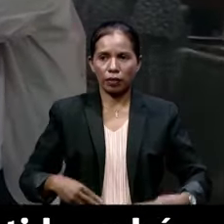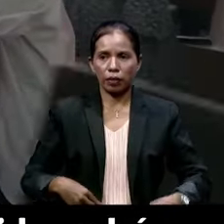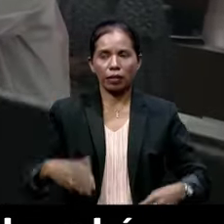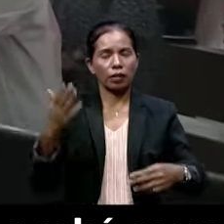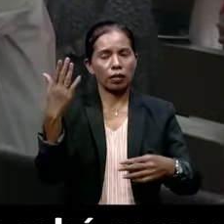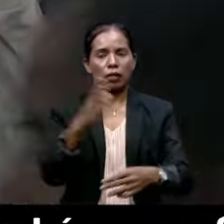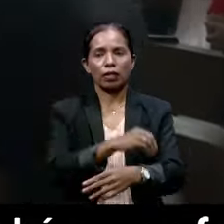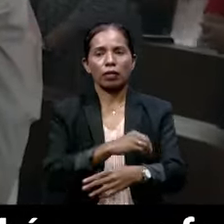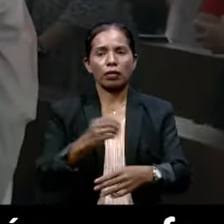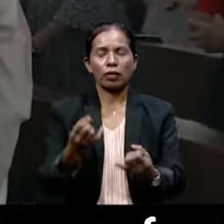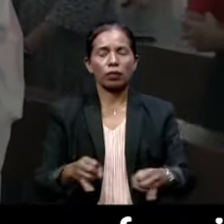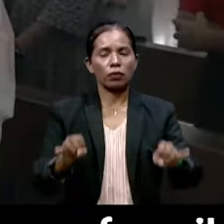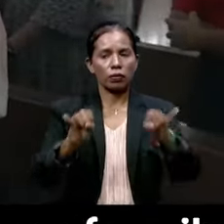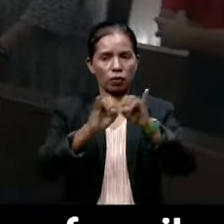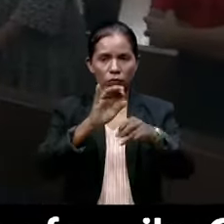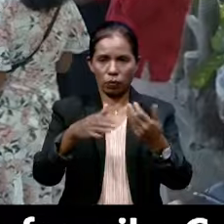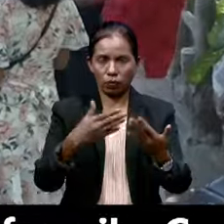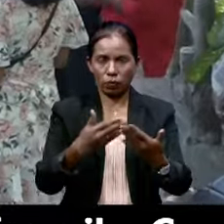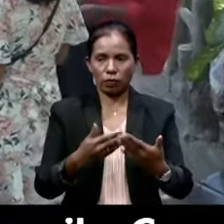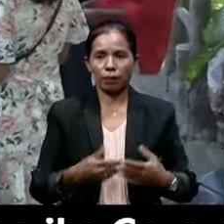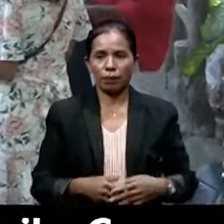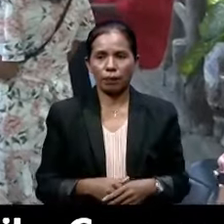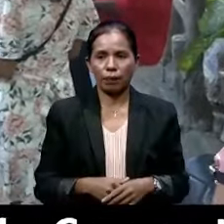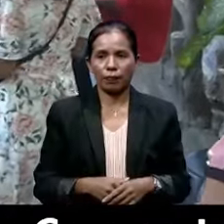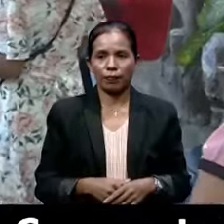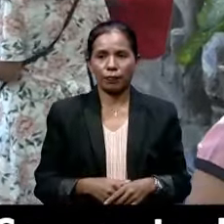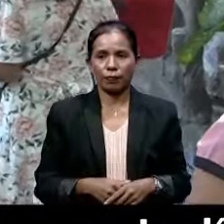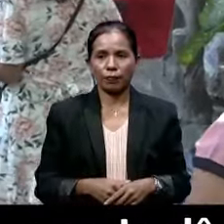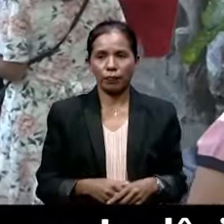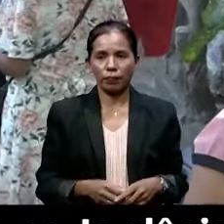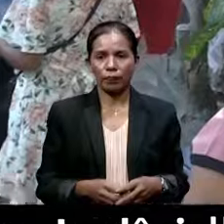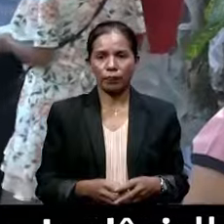acontece e a instituição hoto Agina Lola Agostinho da Costa GMN.